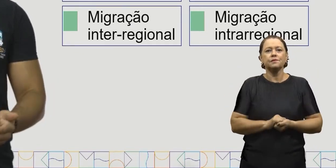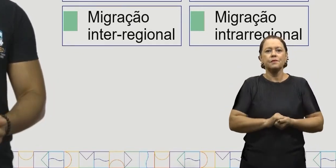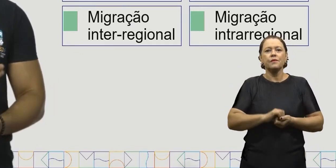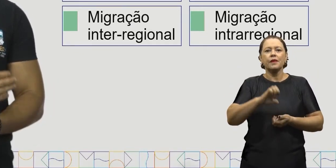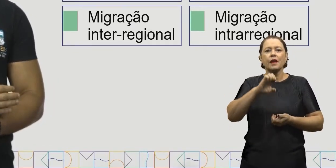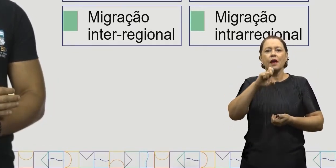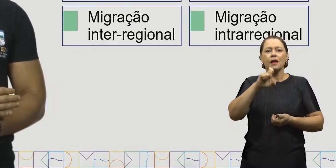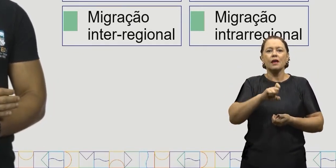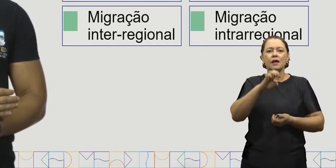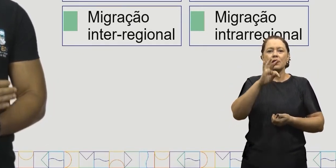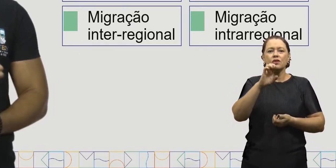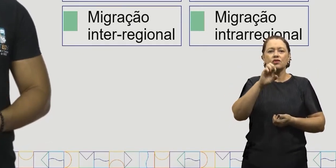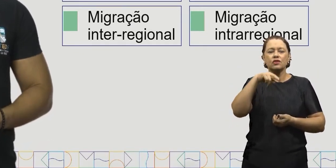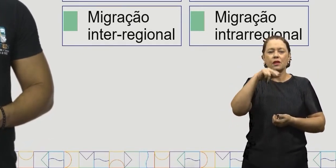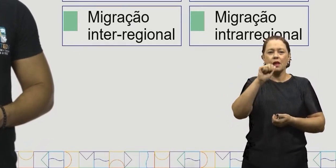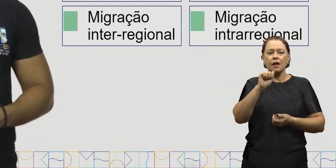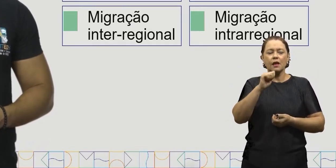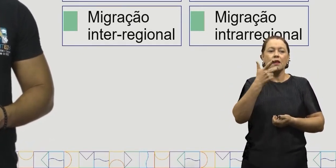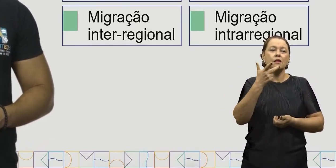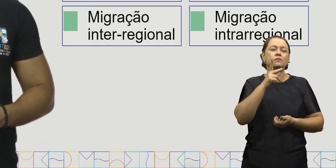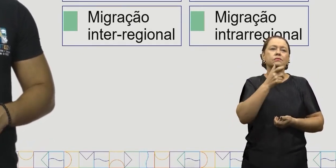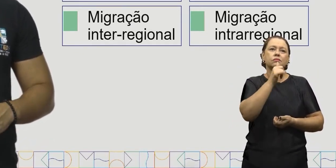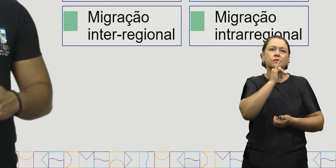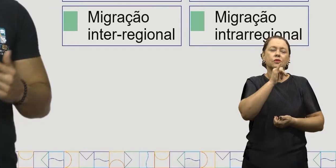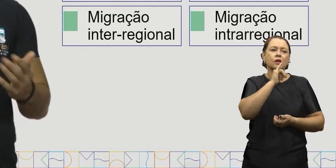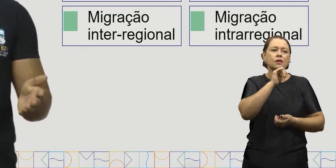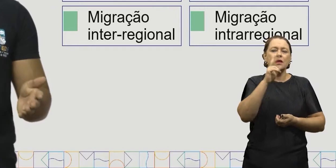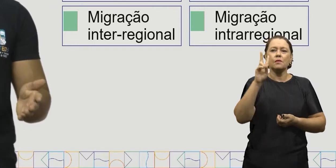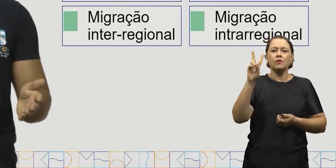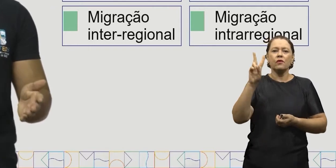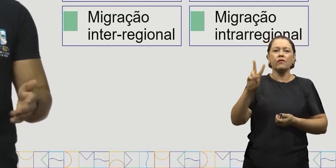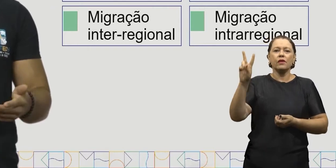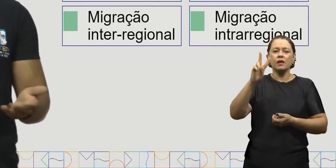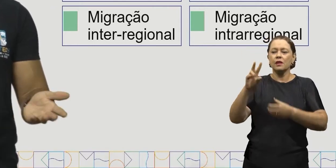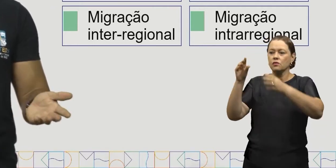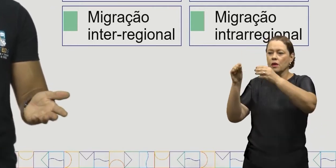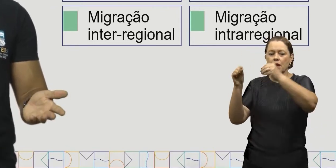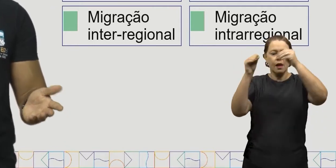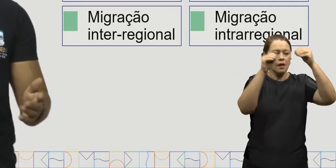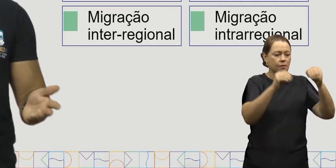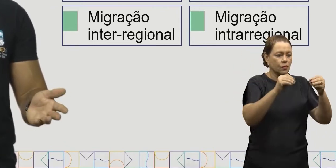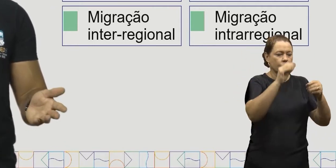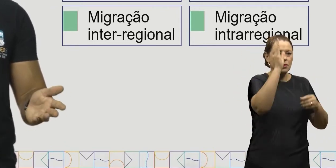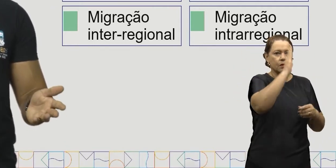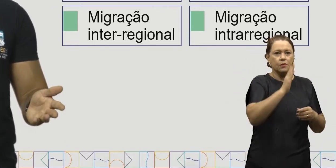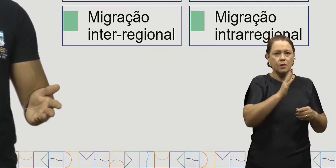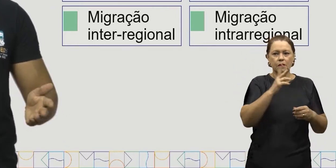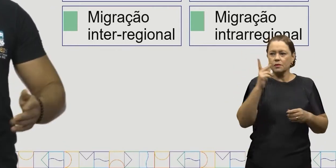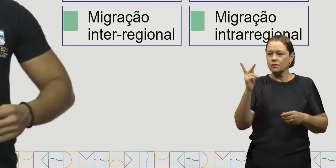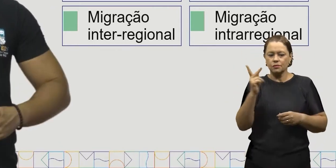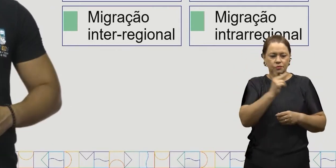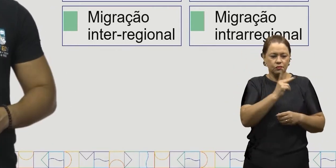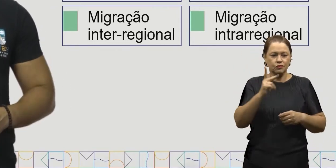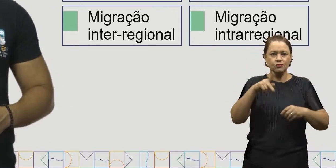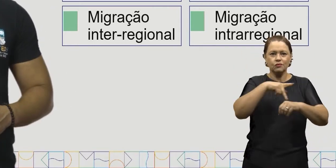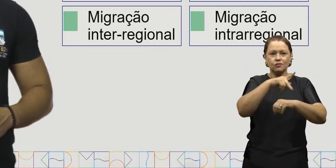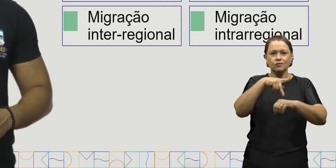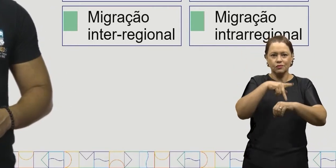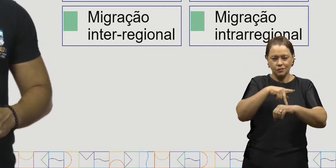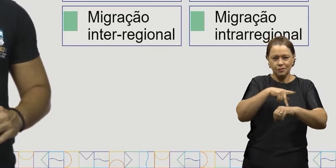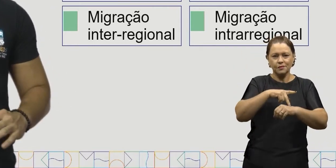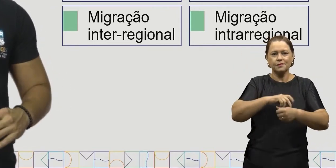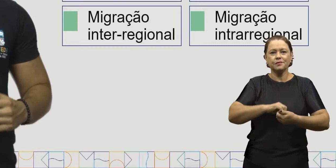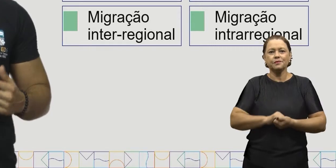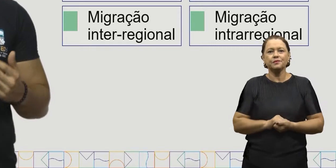ocorrem entre países. A pessoa sai da Venezuela e vai para o Brasil. Isso é um exemplo, são dois países. A migração